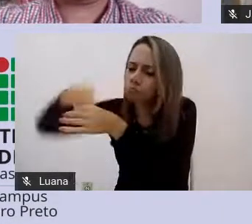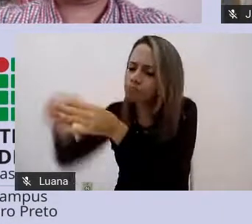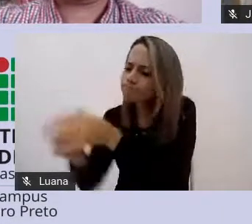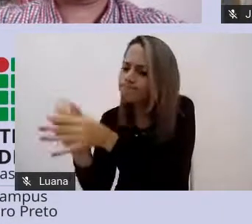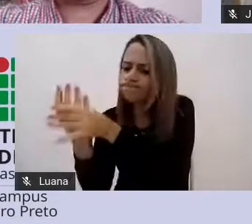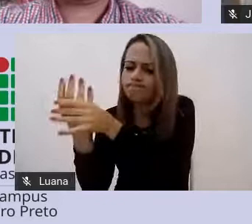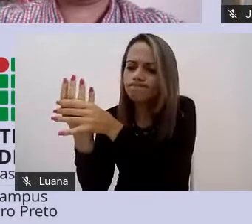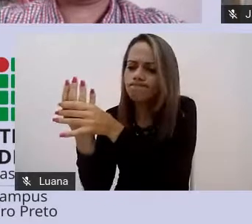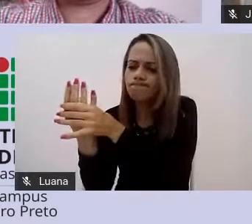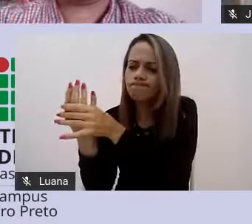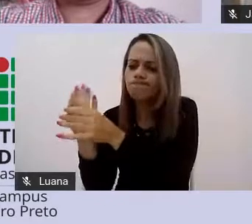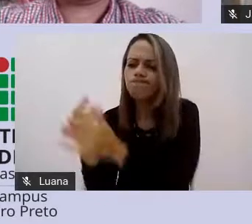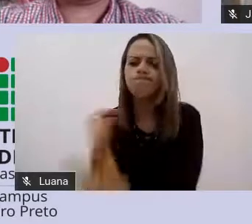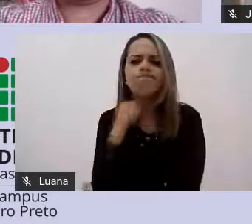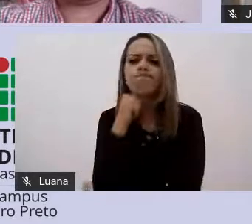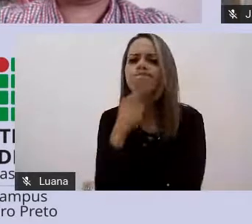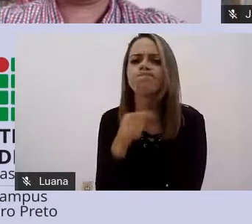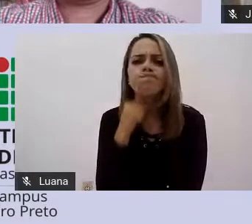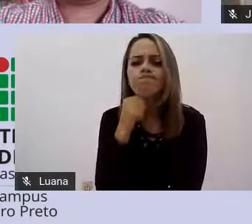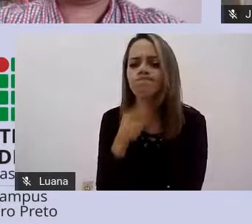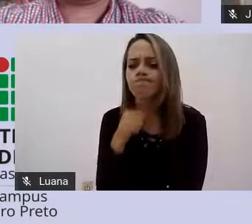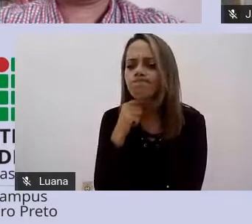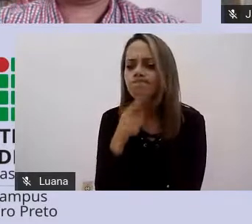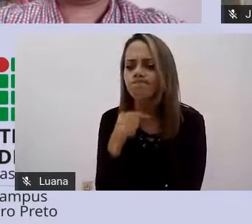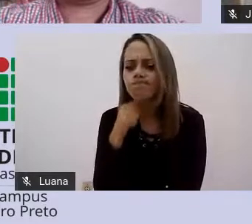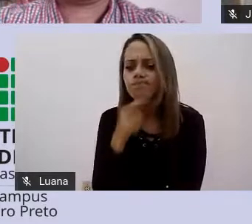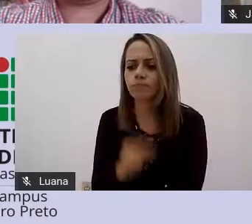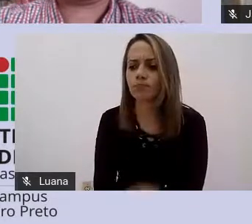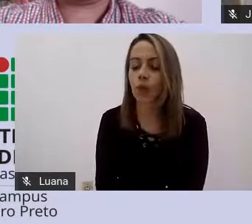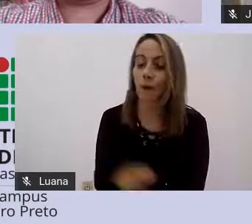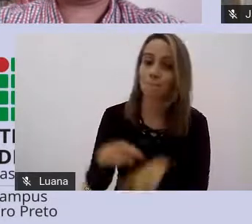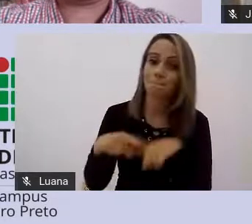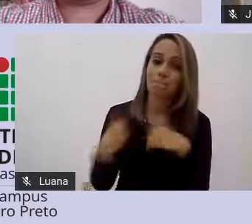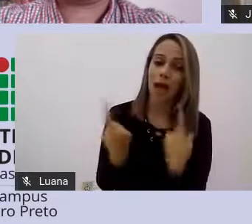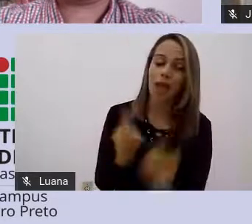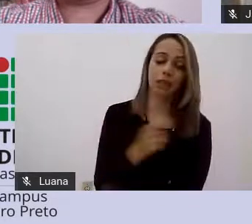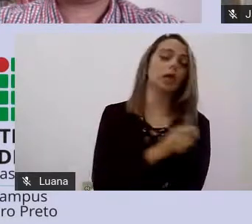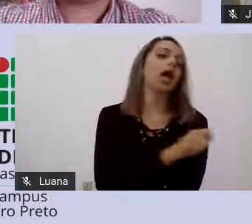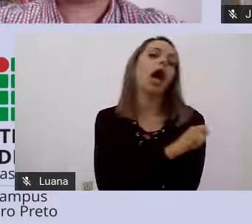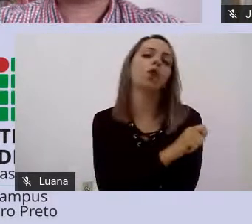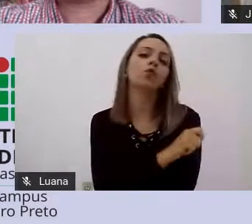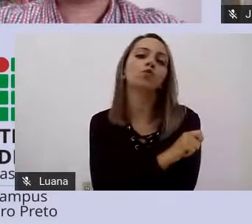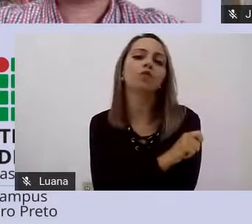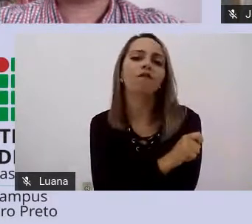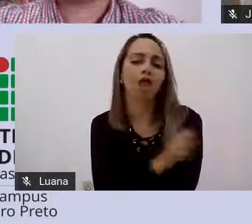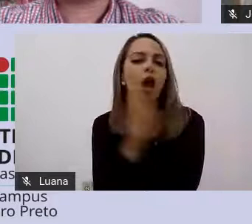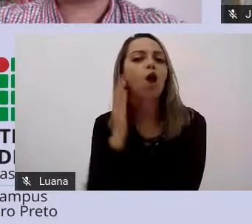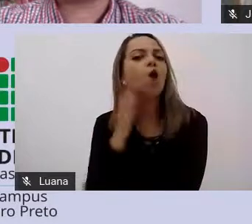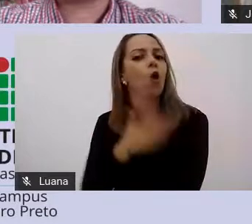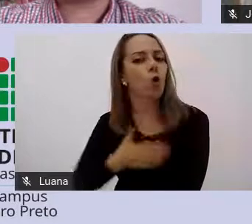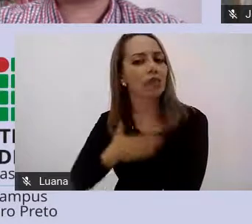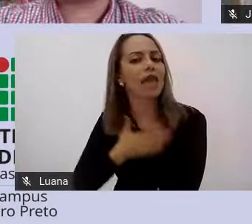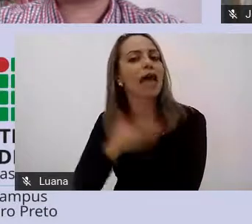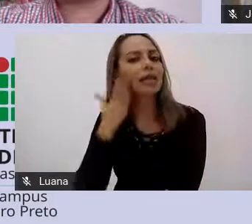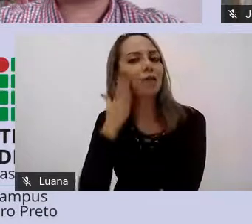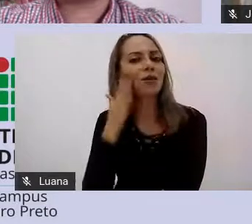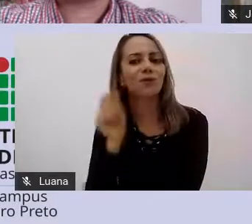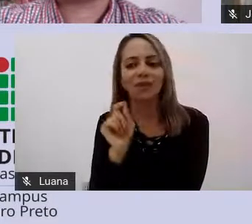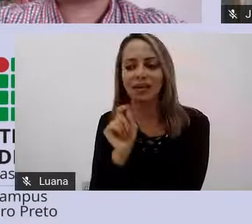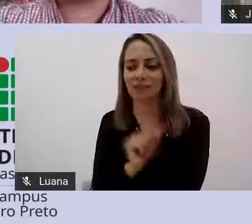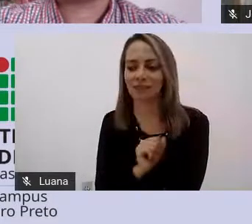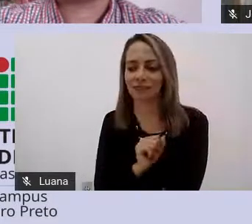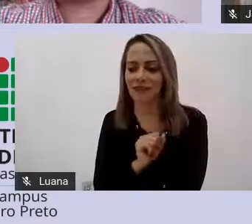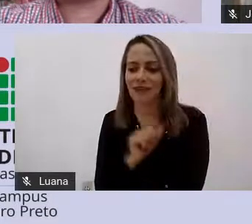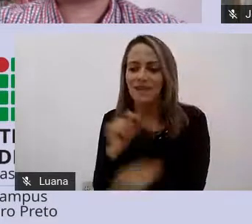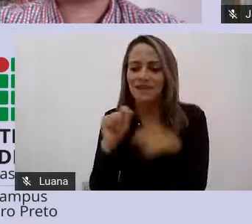que todos os alunos de gastronomia vão gostar de saber disso, a mais comum que é dada é levar